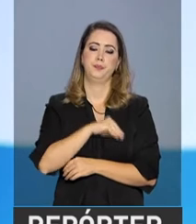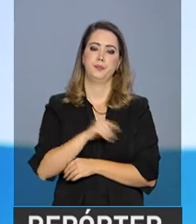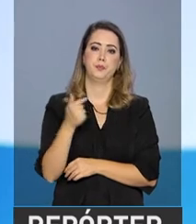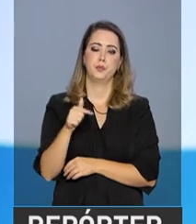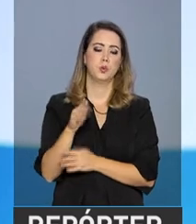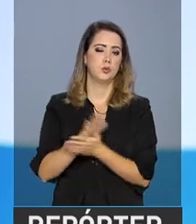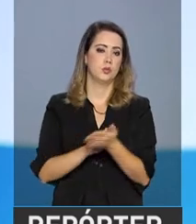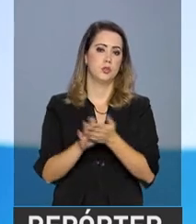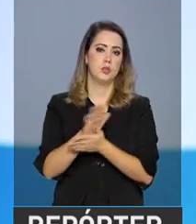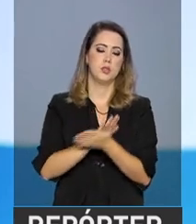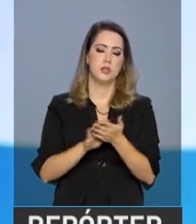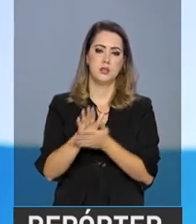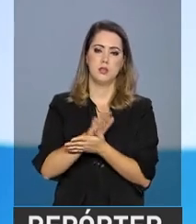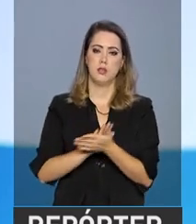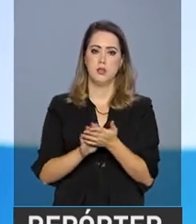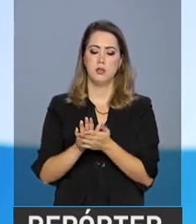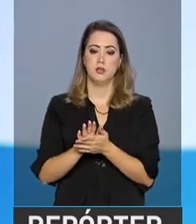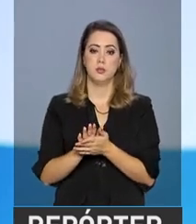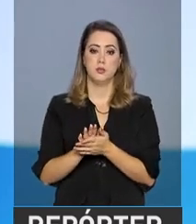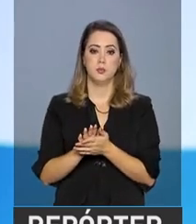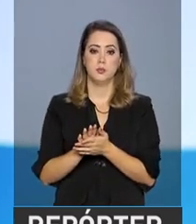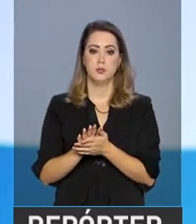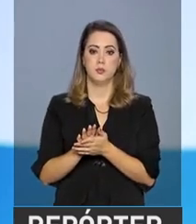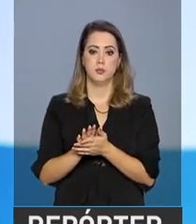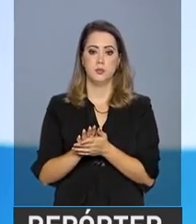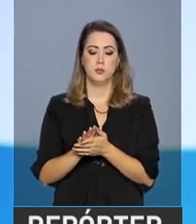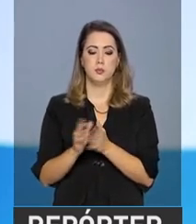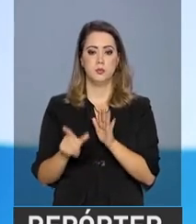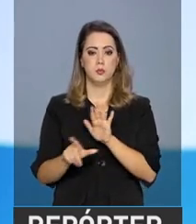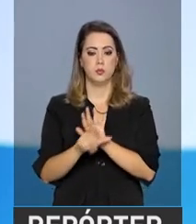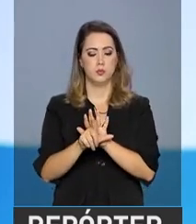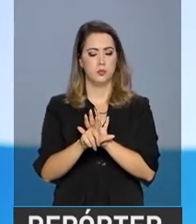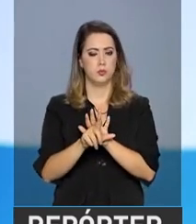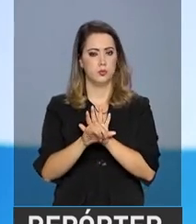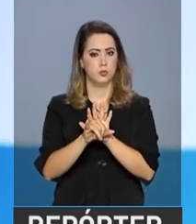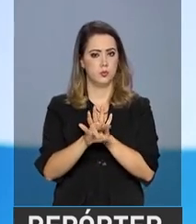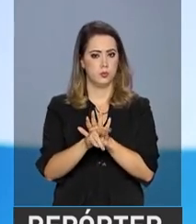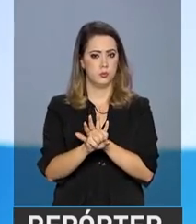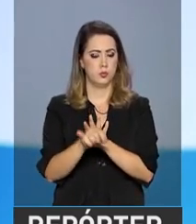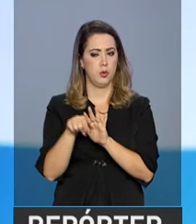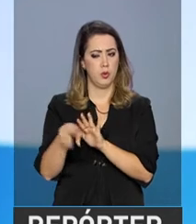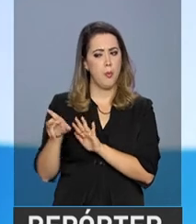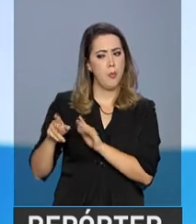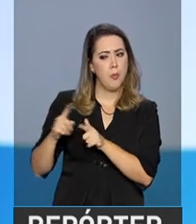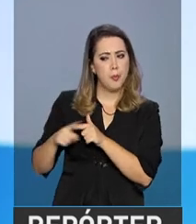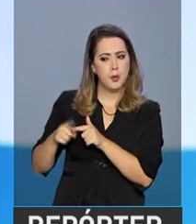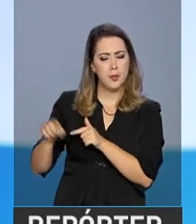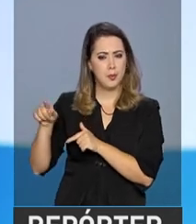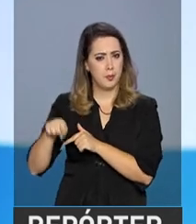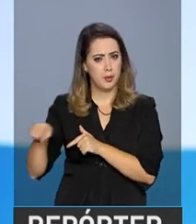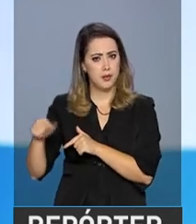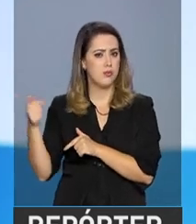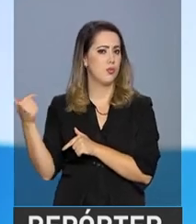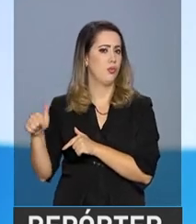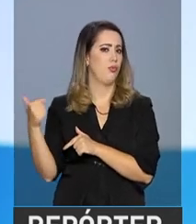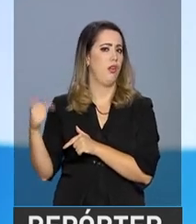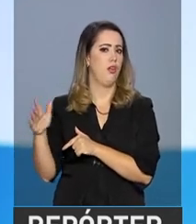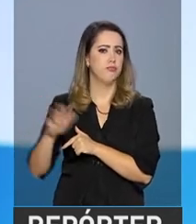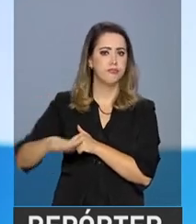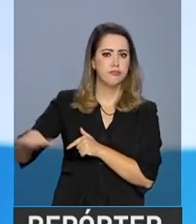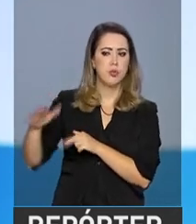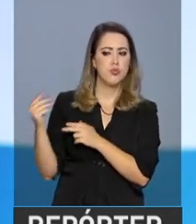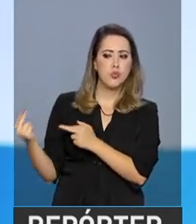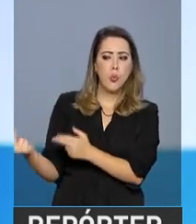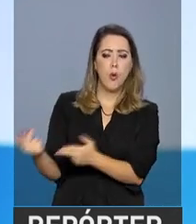uma dicção sequer da reforma previdenciária que os atinja. Segundo, alguns dizem